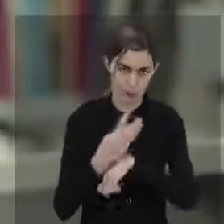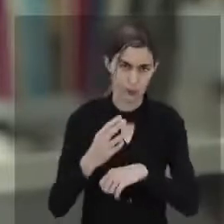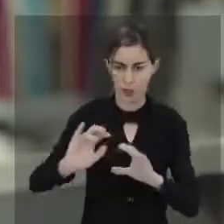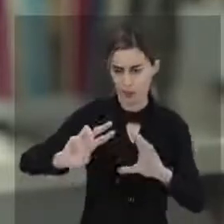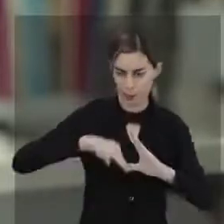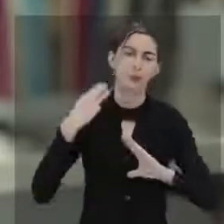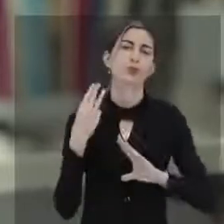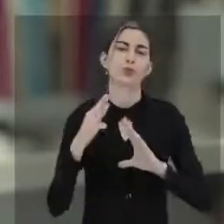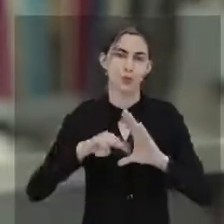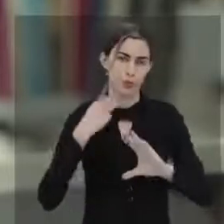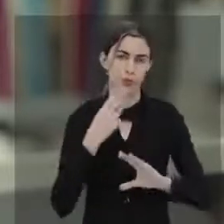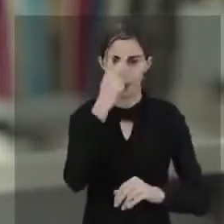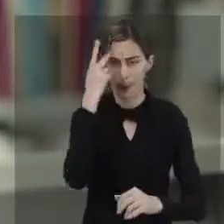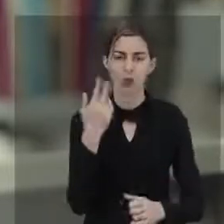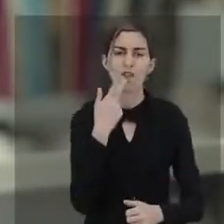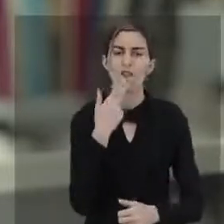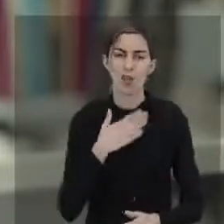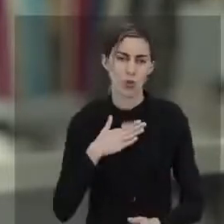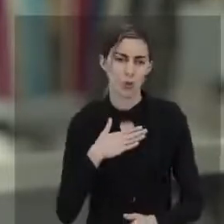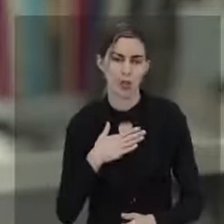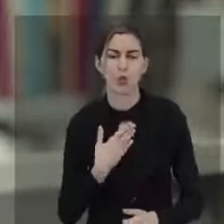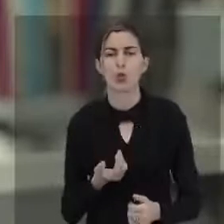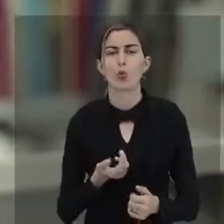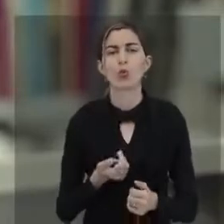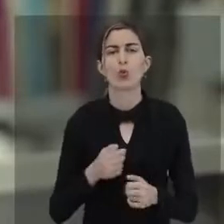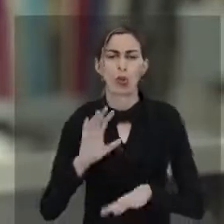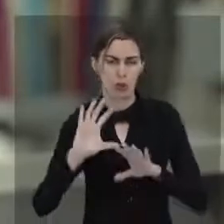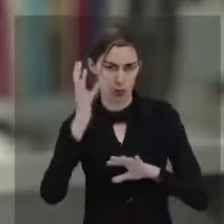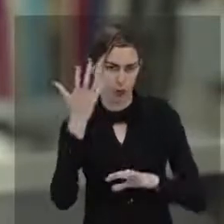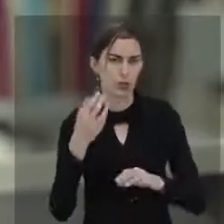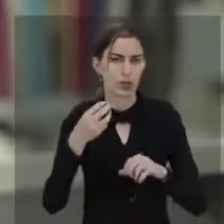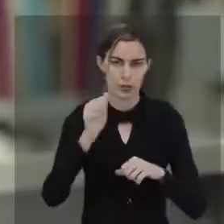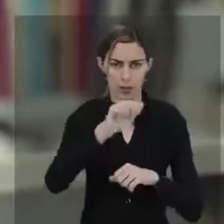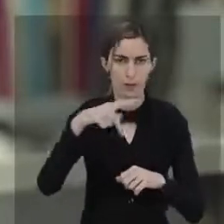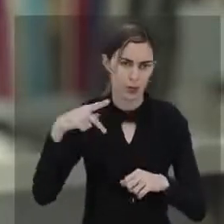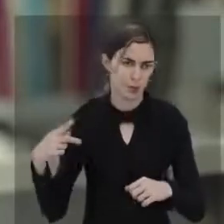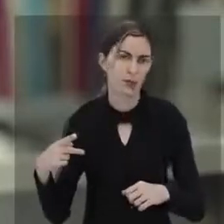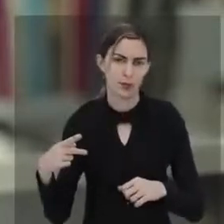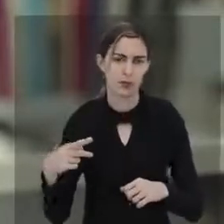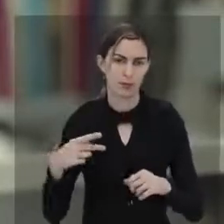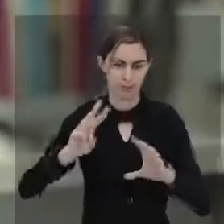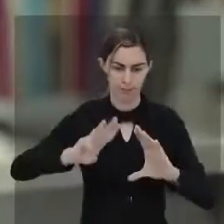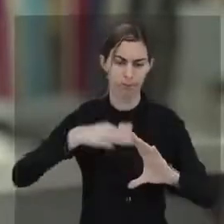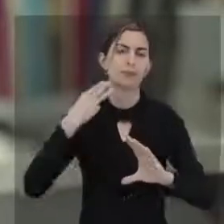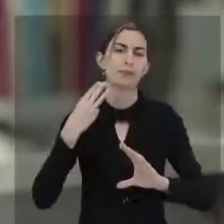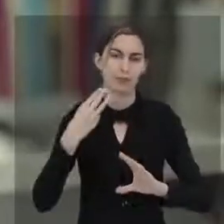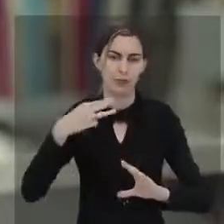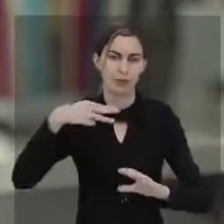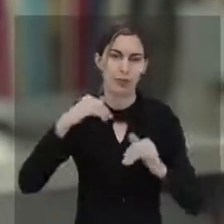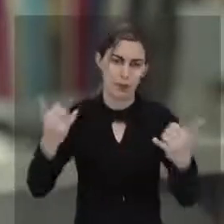notificação que alguém falou com você. Então, provavelmente, esse tipo de aplicação, esse tipo de notificação é